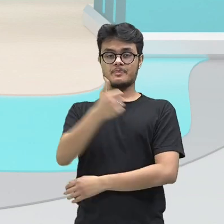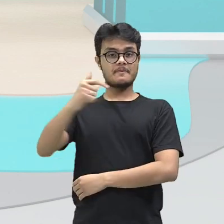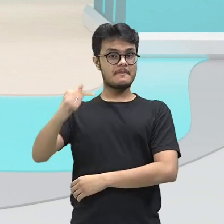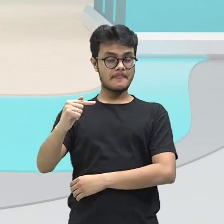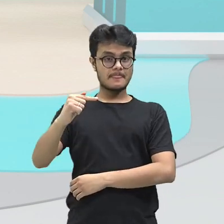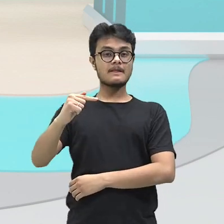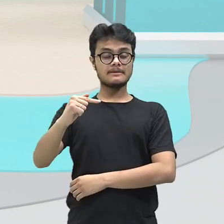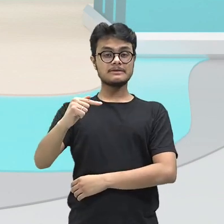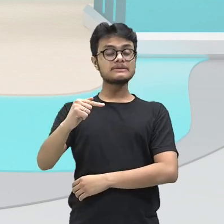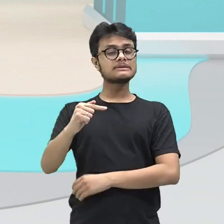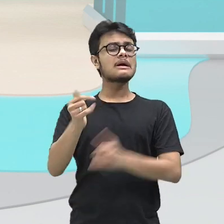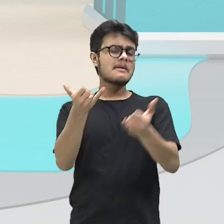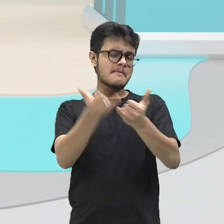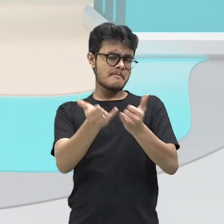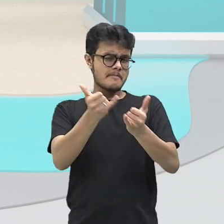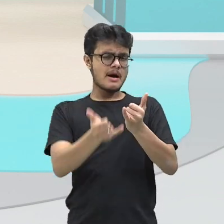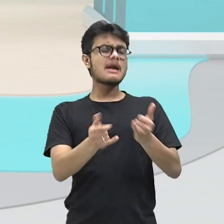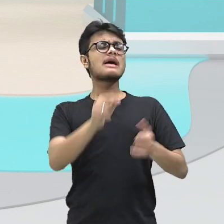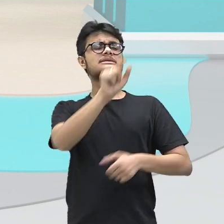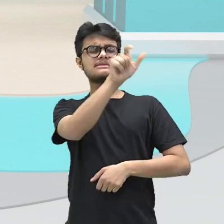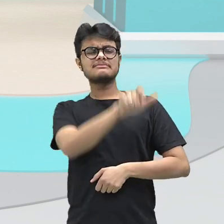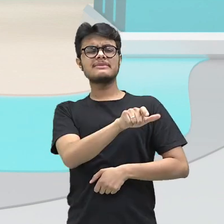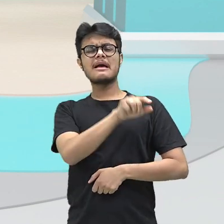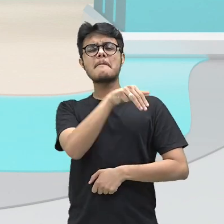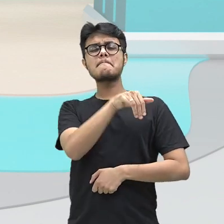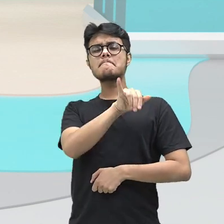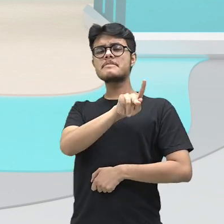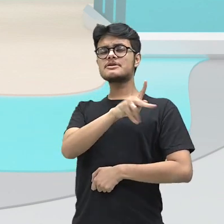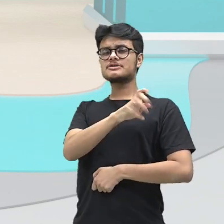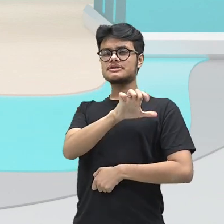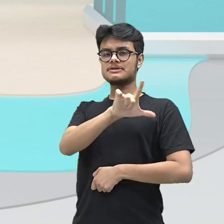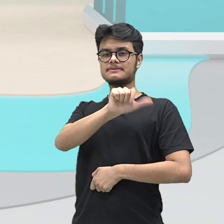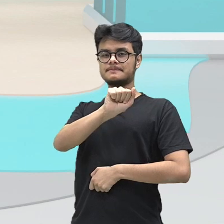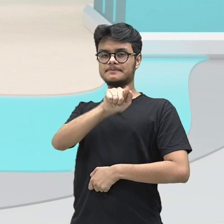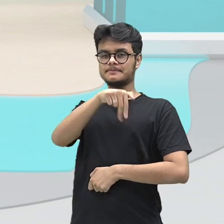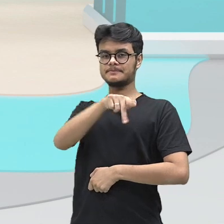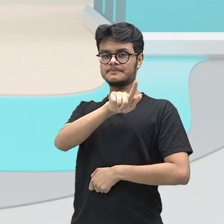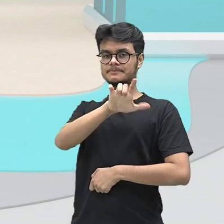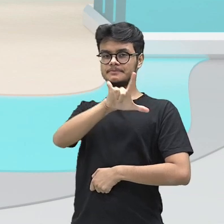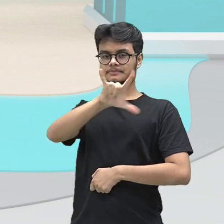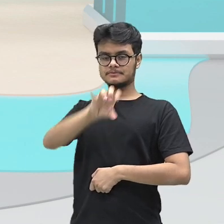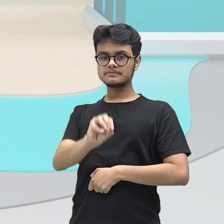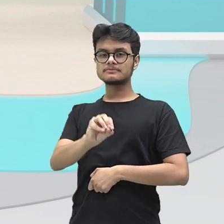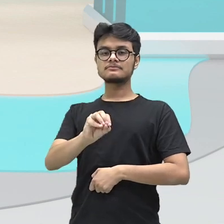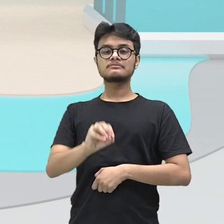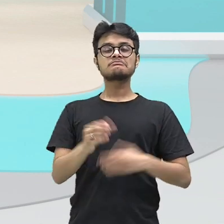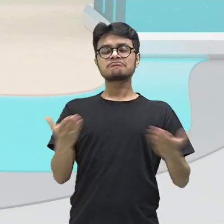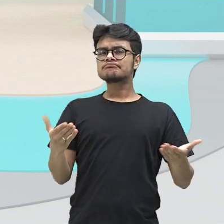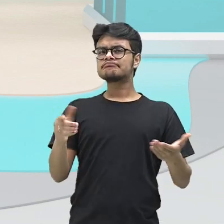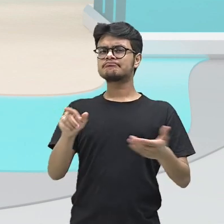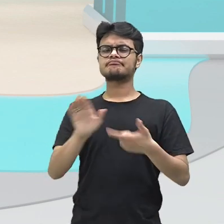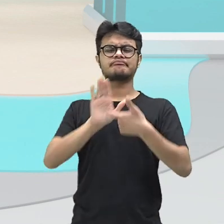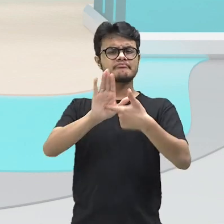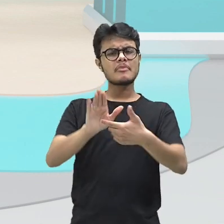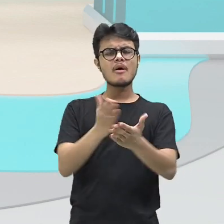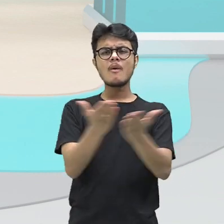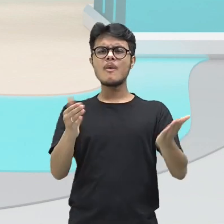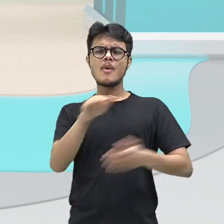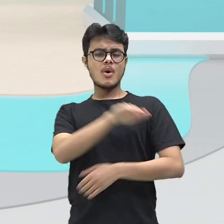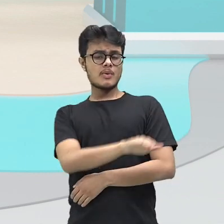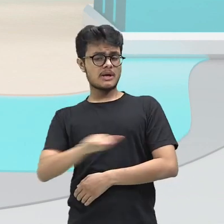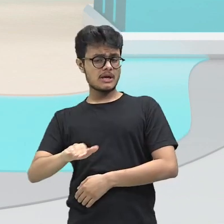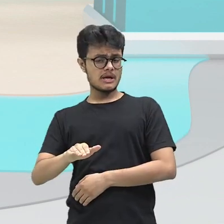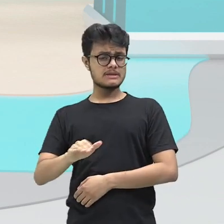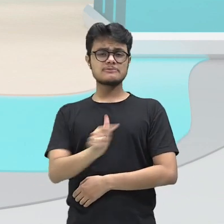do Michelangelo e do Caravaggio. A pintura do Murilo, ela centra-se numa criança órfã, como a gente viu, Ela é uma criança que